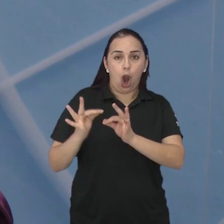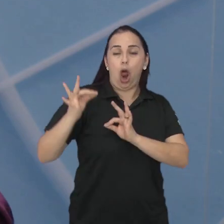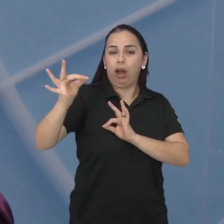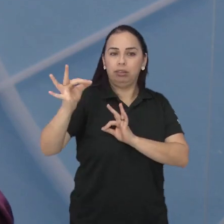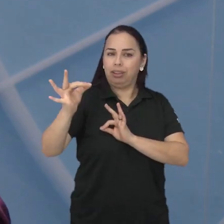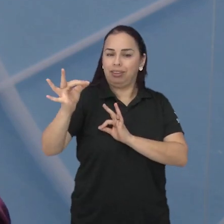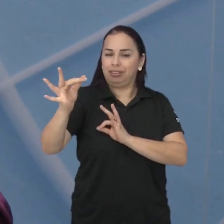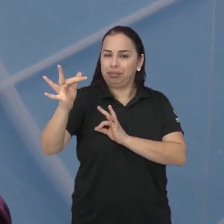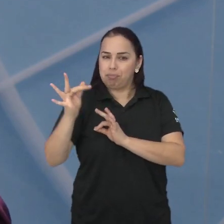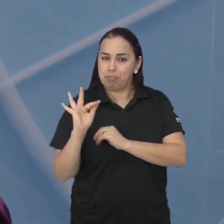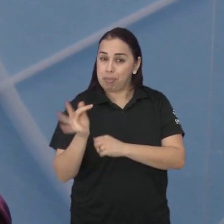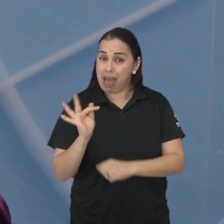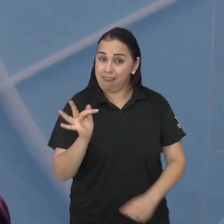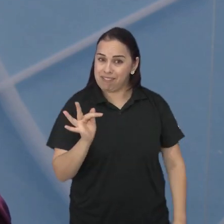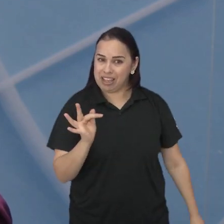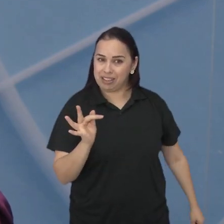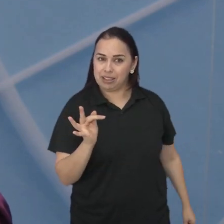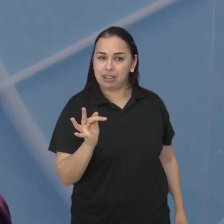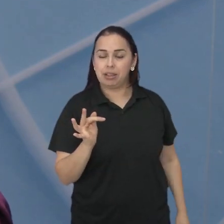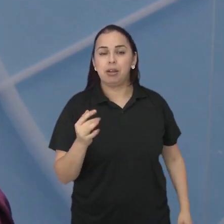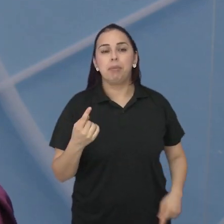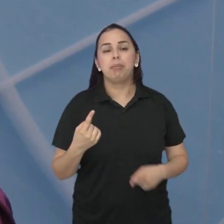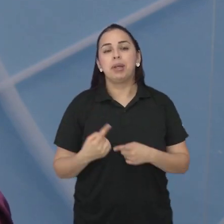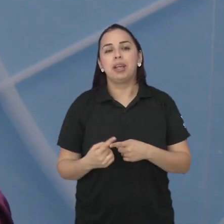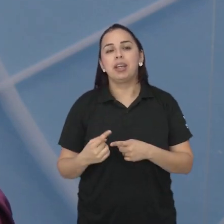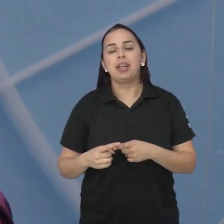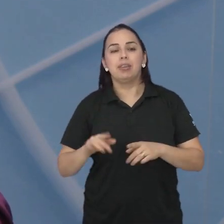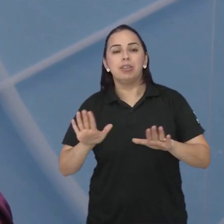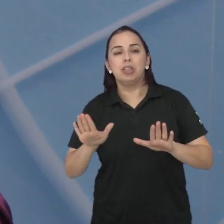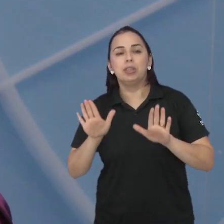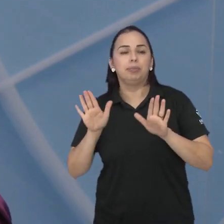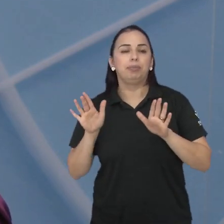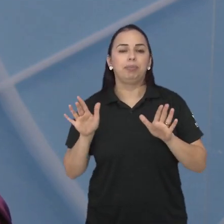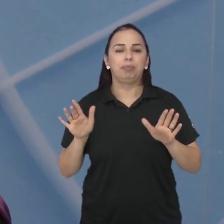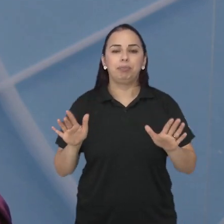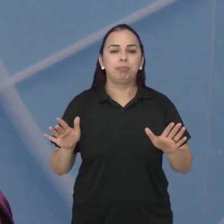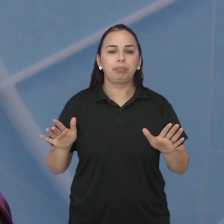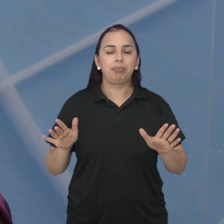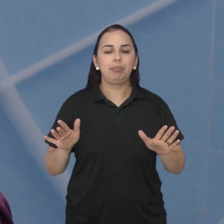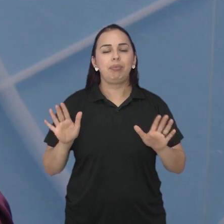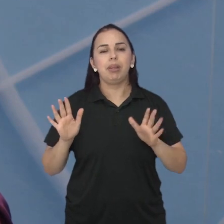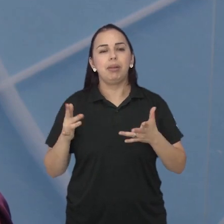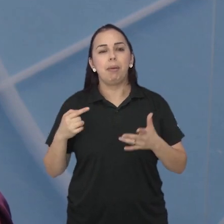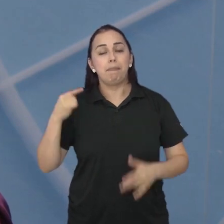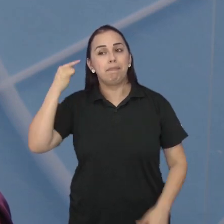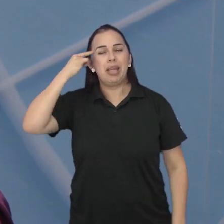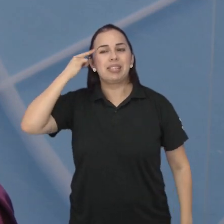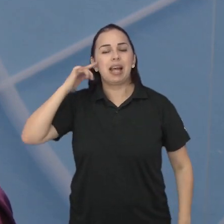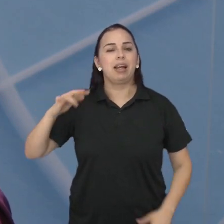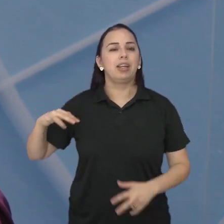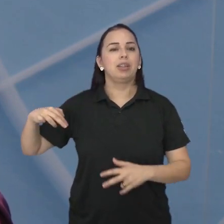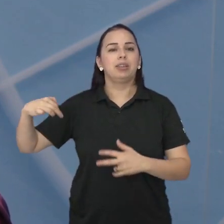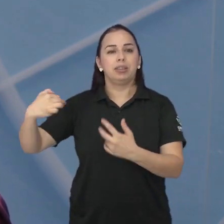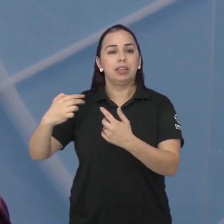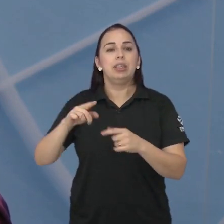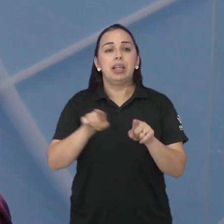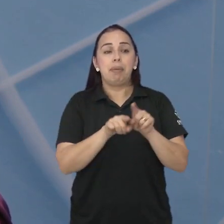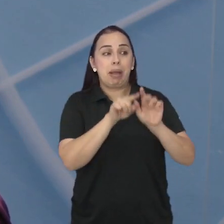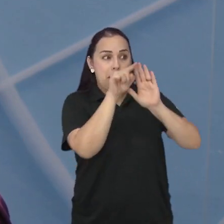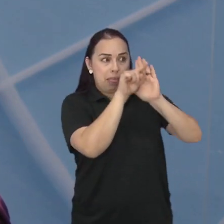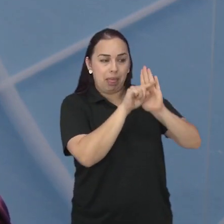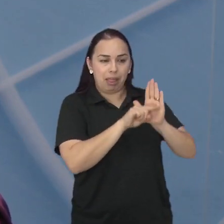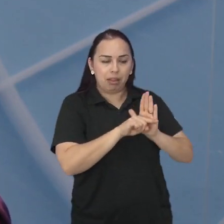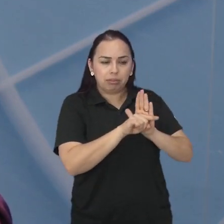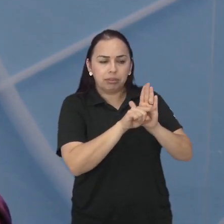venha a acontecer, até porque começa a ganhar força, começa a se visualizar mais isso. E até em números, né? Você começa a